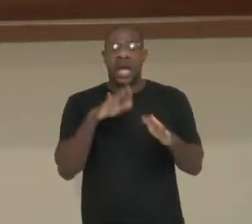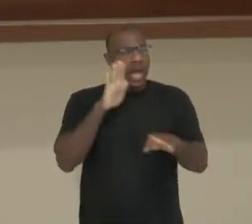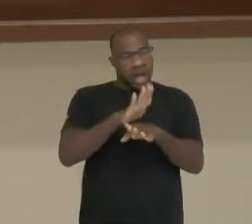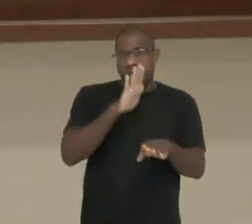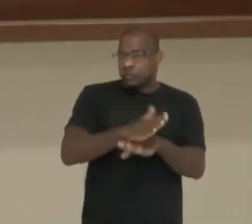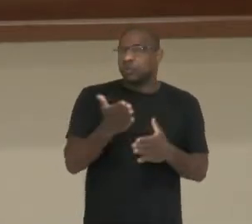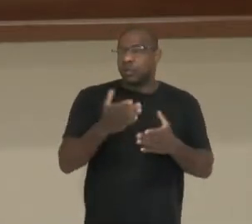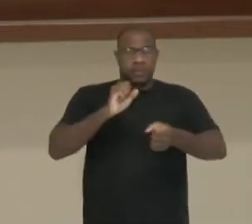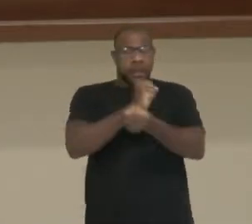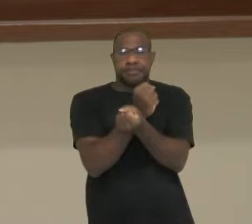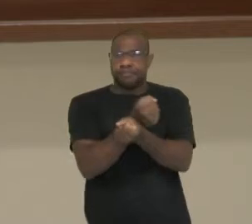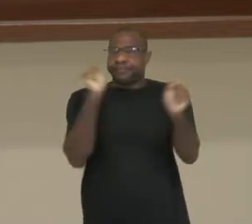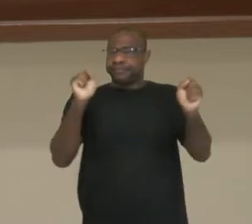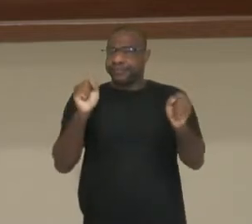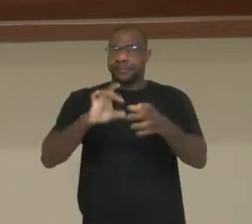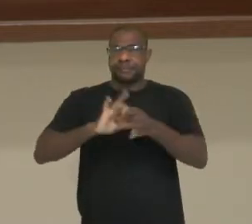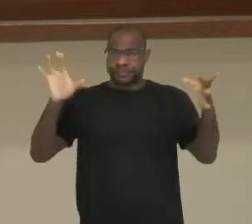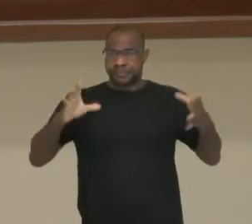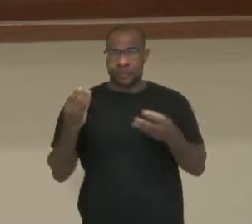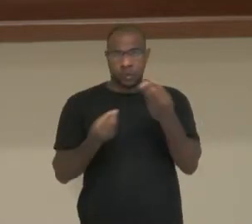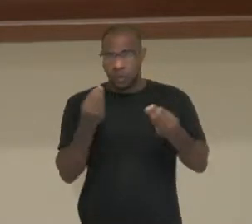para a abolição da escravidão?